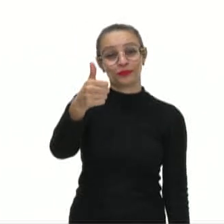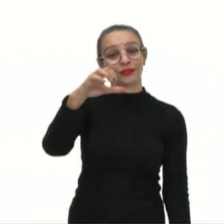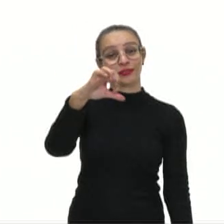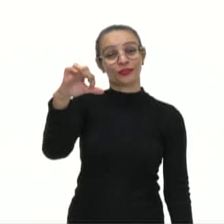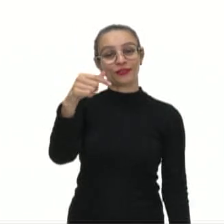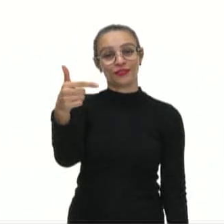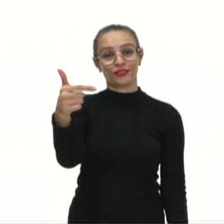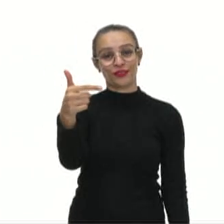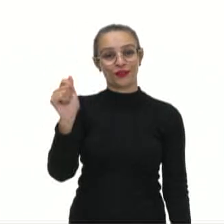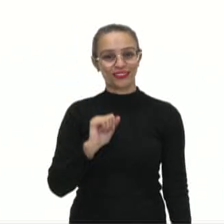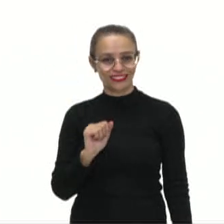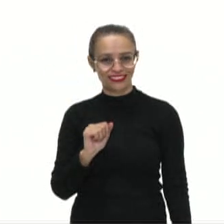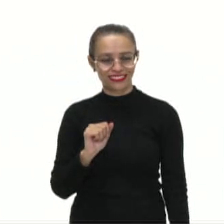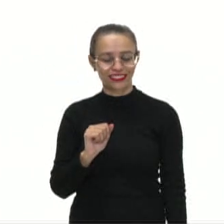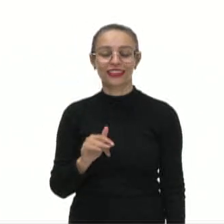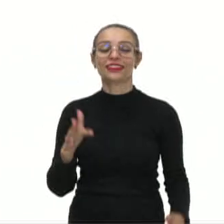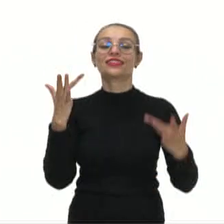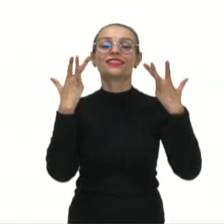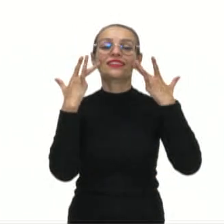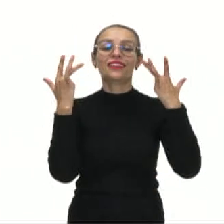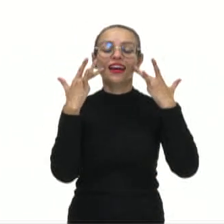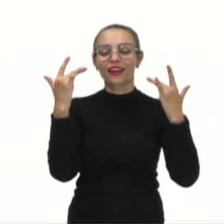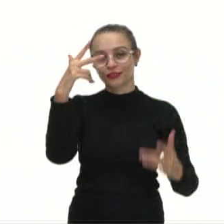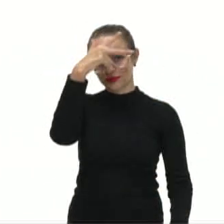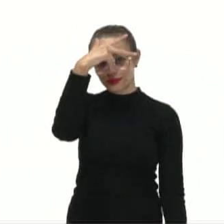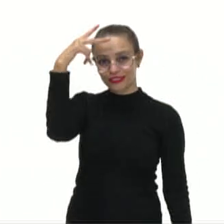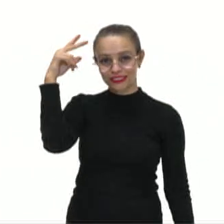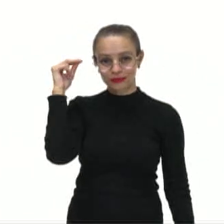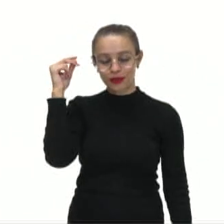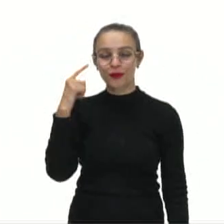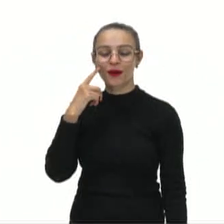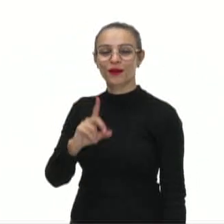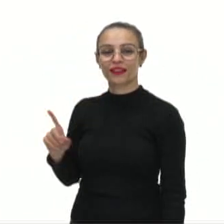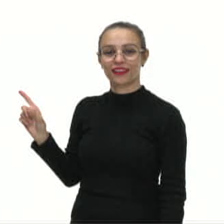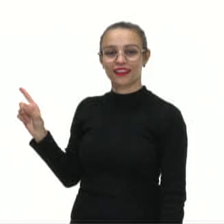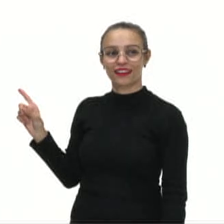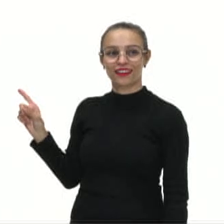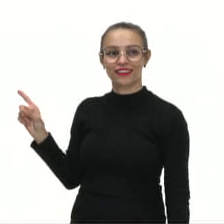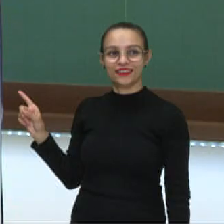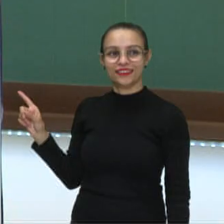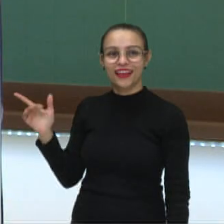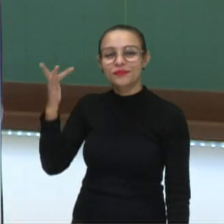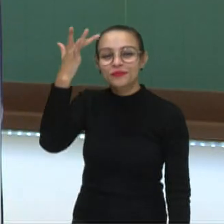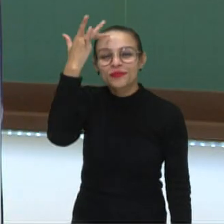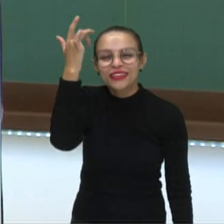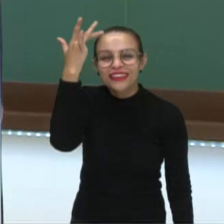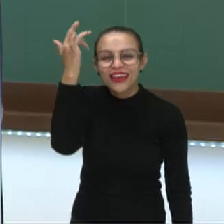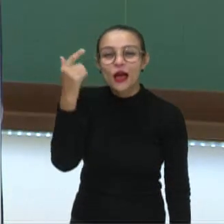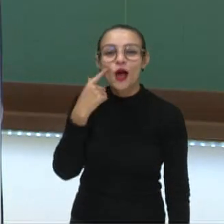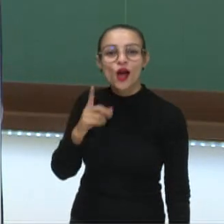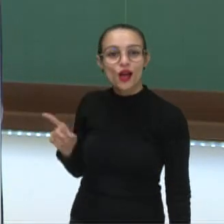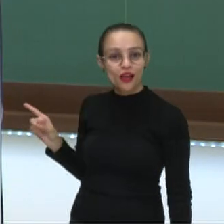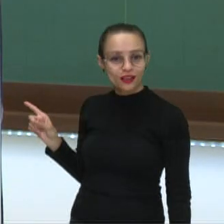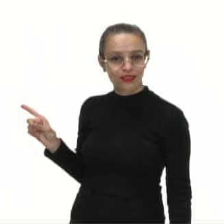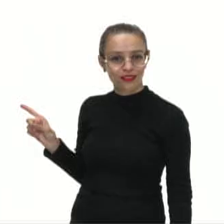1922. Do Teatro Municipal. Olha como era escrito amanhã, no close aqui.